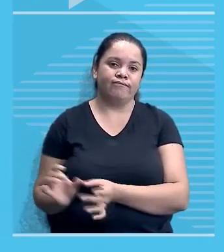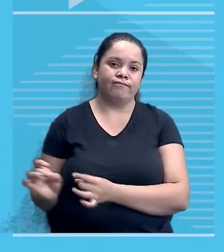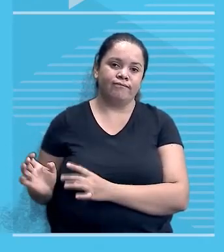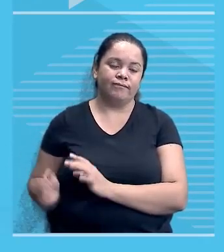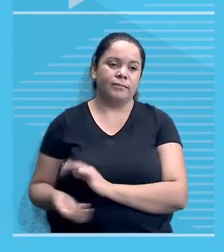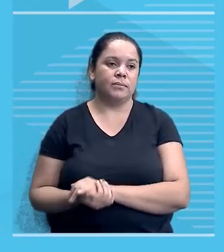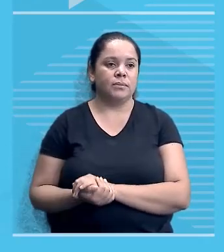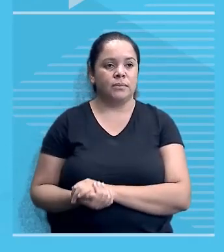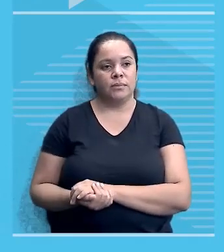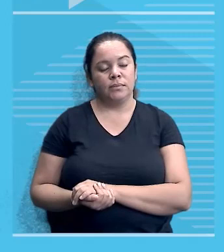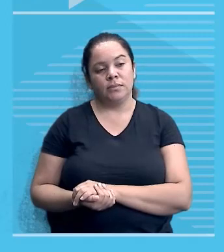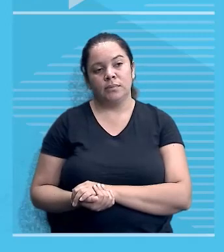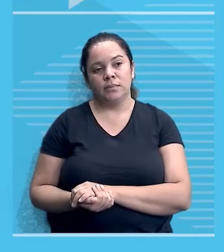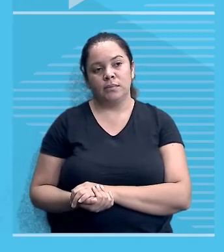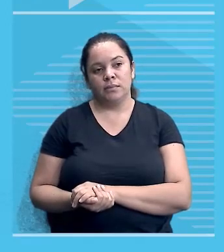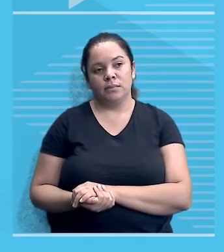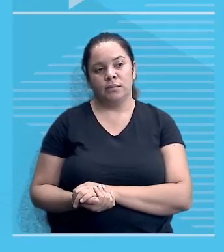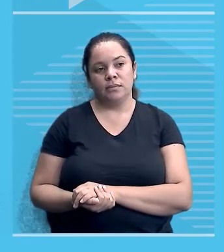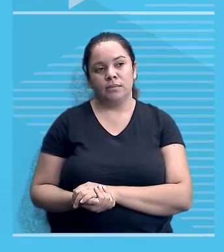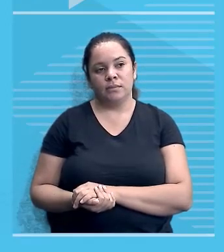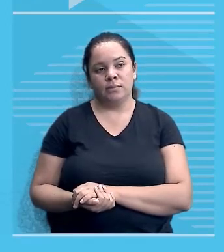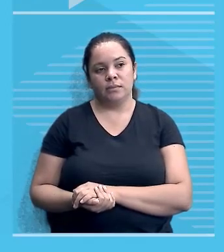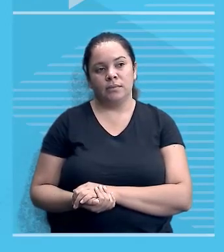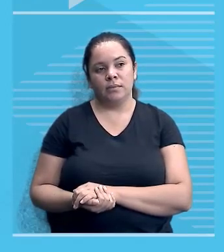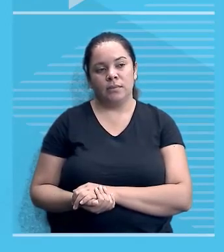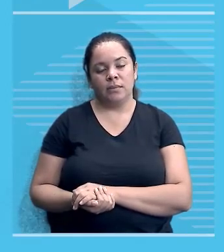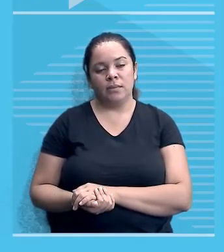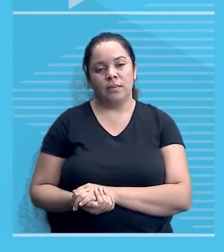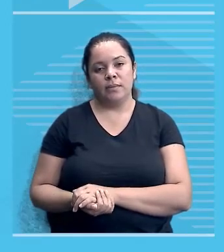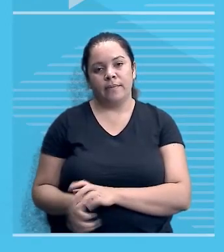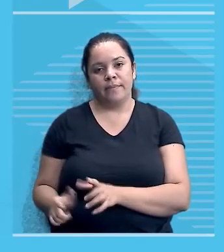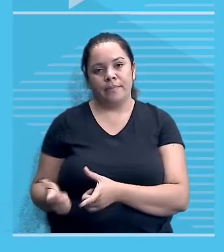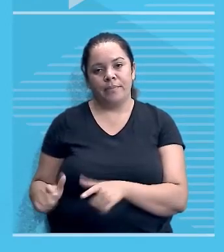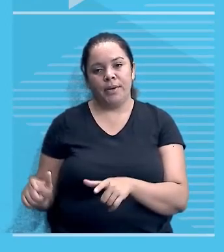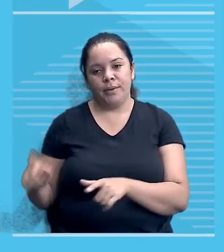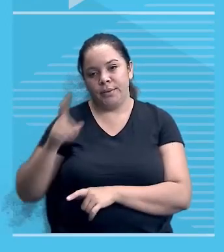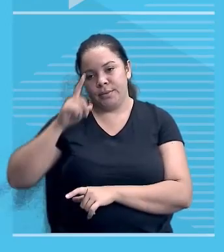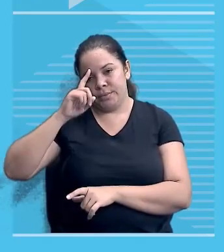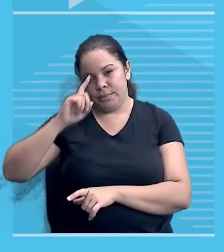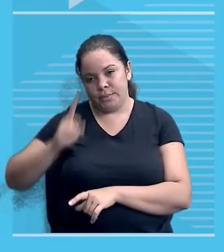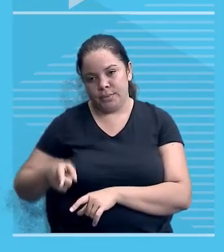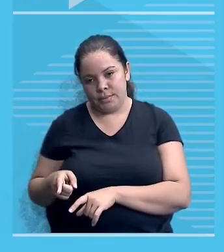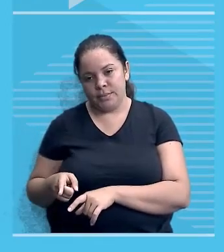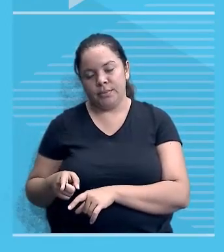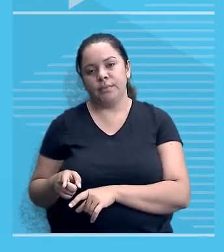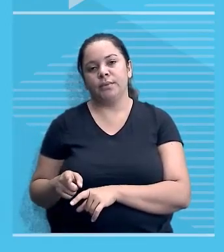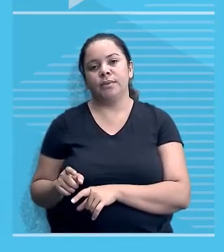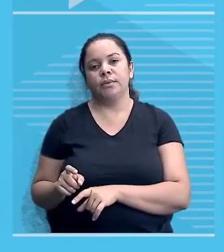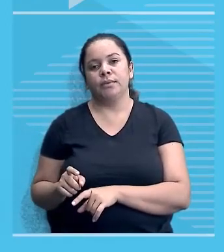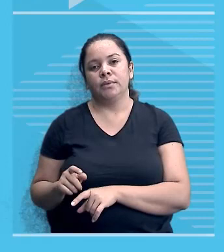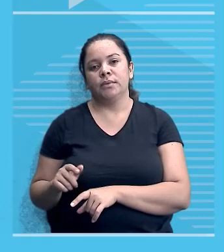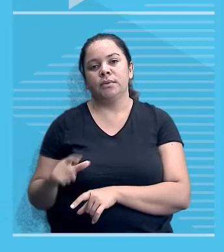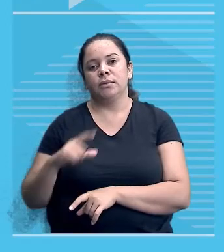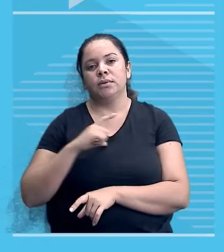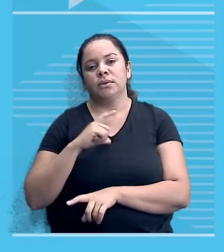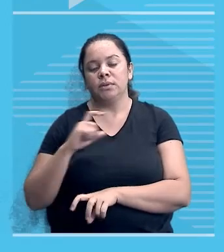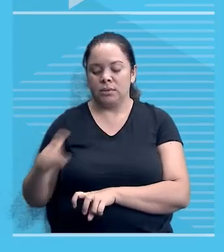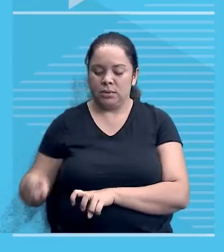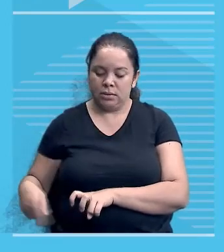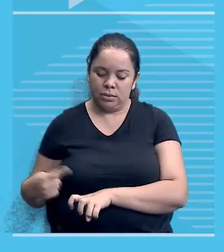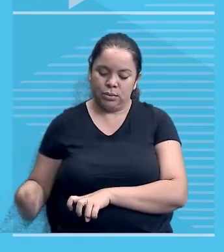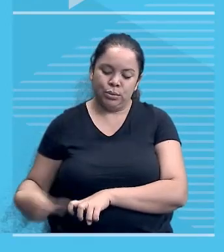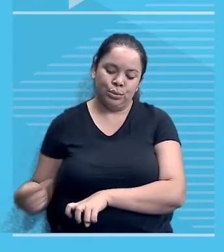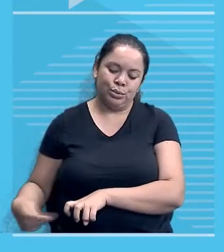a maior parte aqui dos proprietários trabalham com maquinário né ou seja mecanizaram